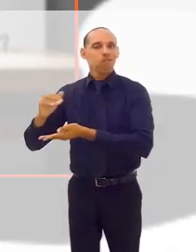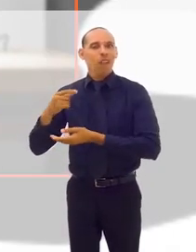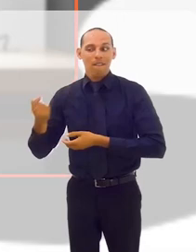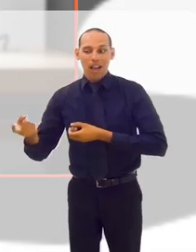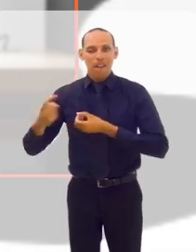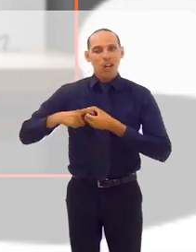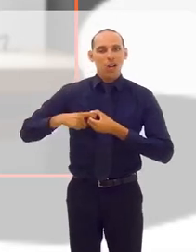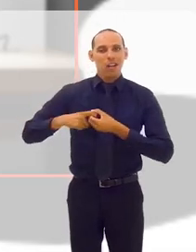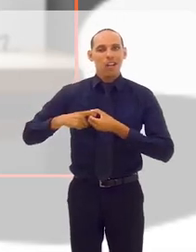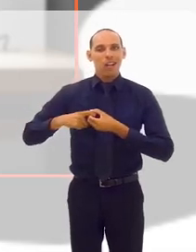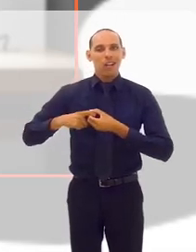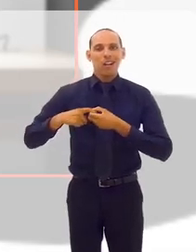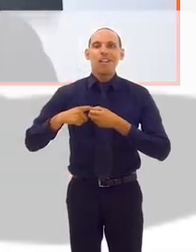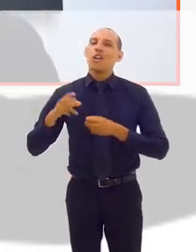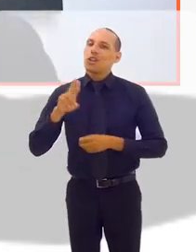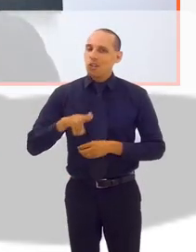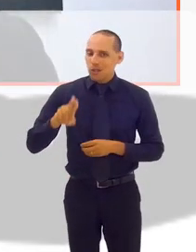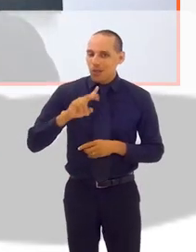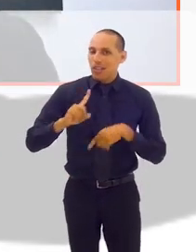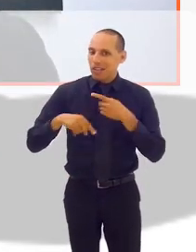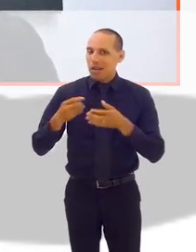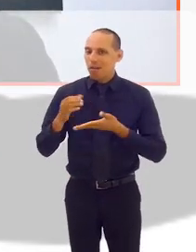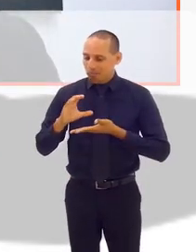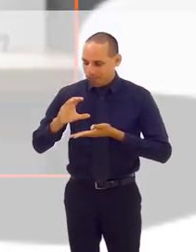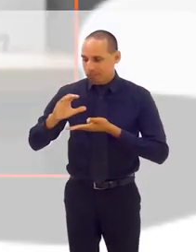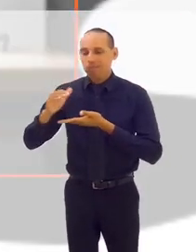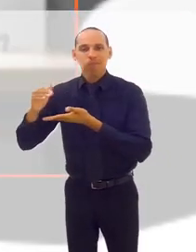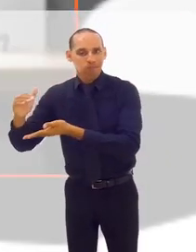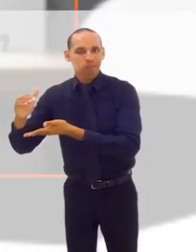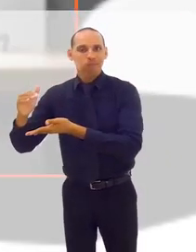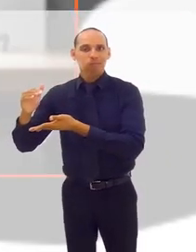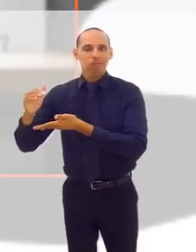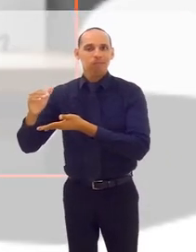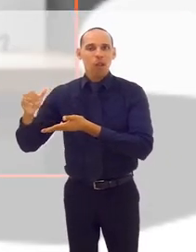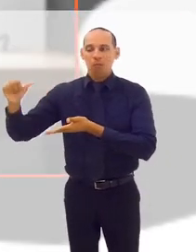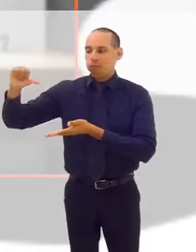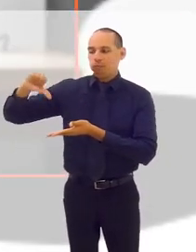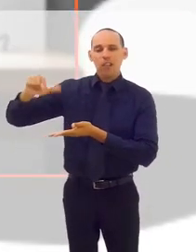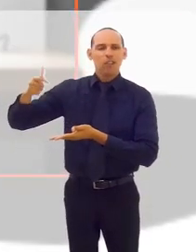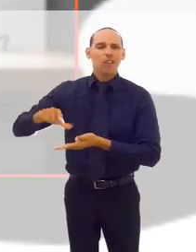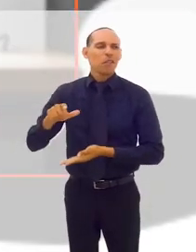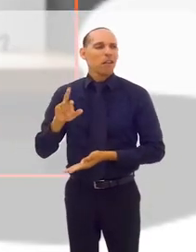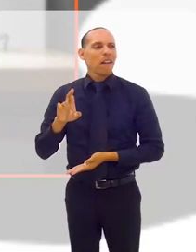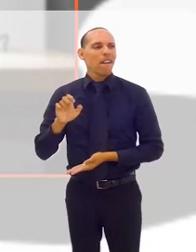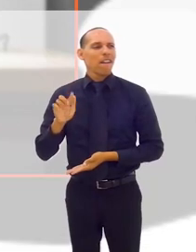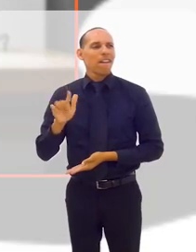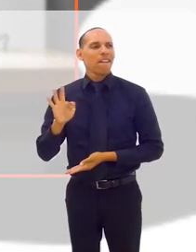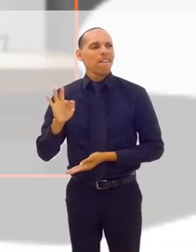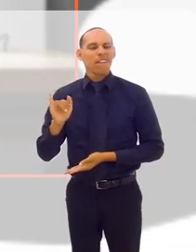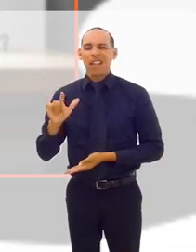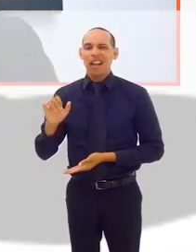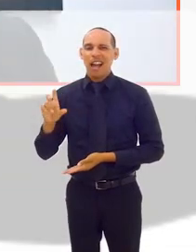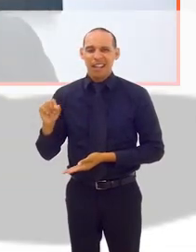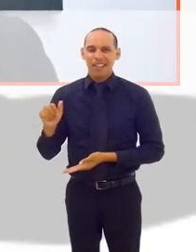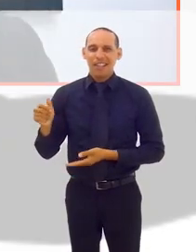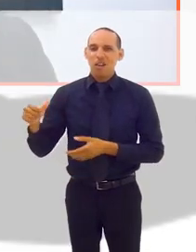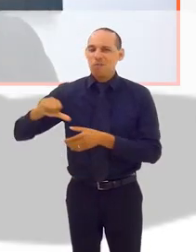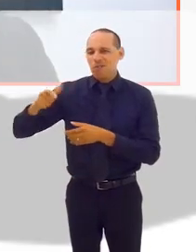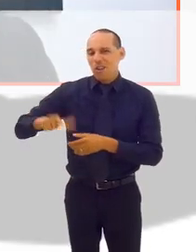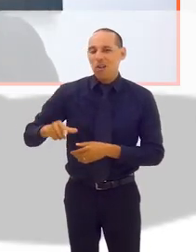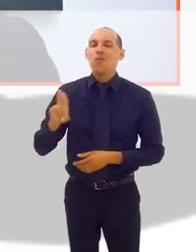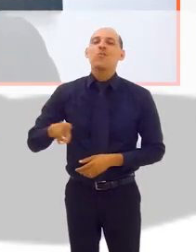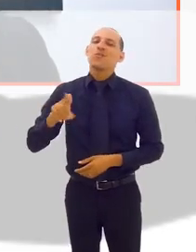vem, para que ela possa ser usada. Sim. E depois refilada. Eu não sei nem se existe essa palavra, mas